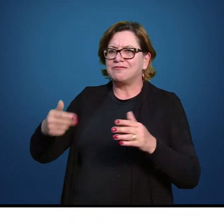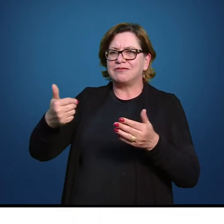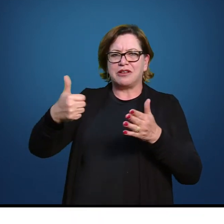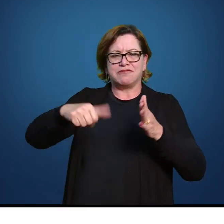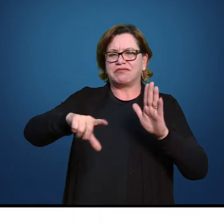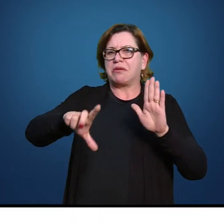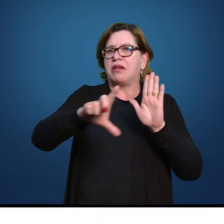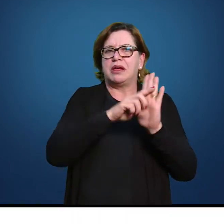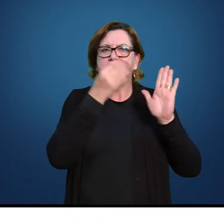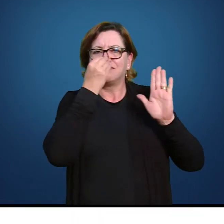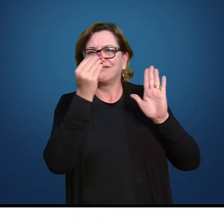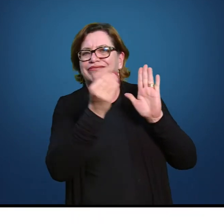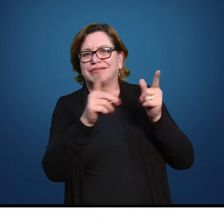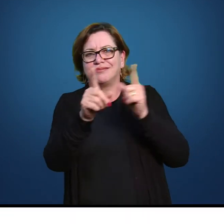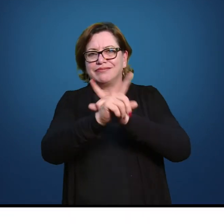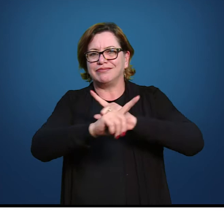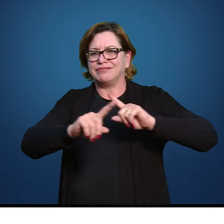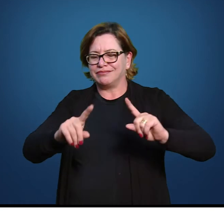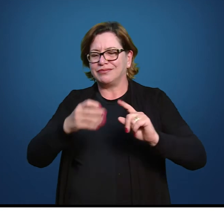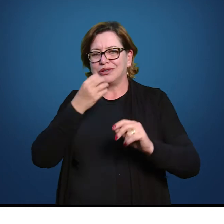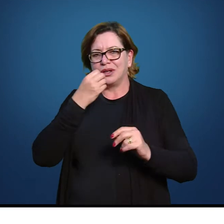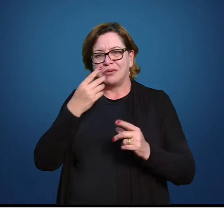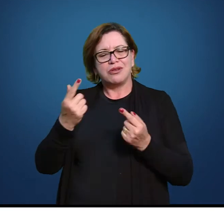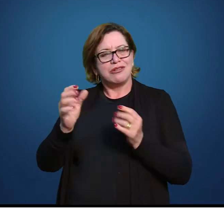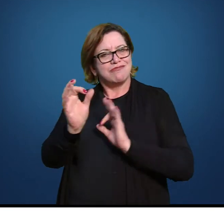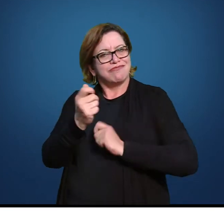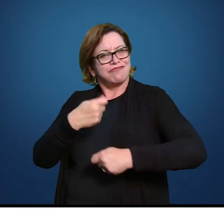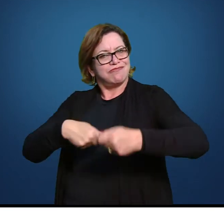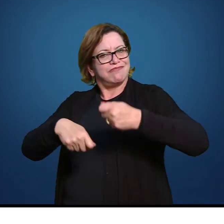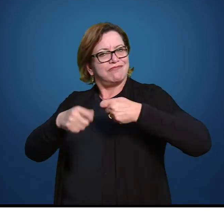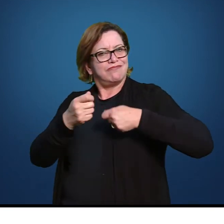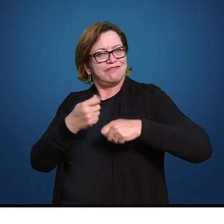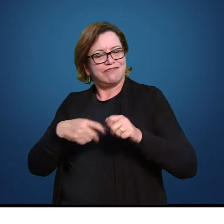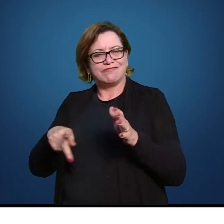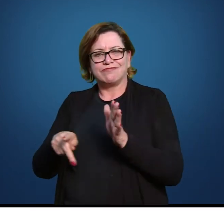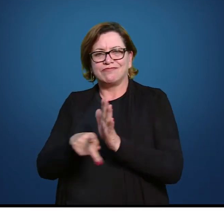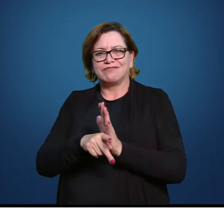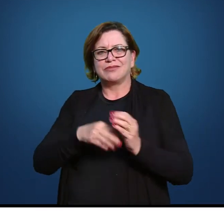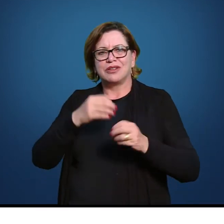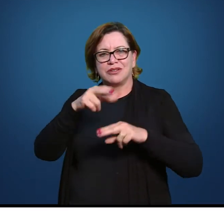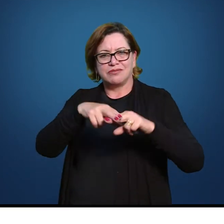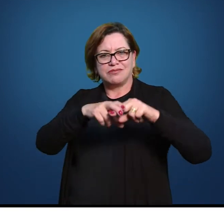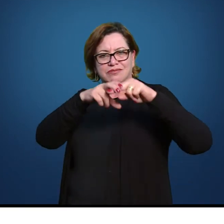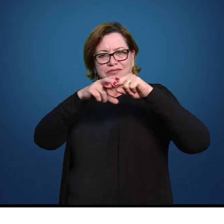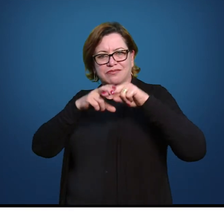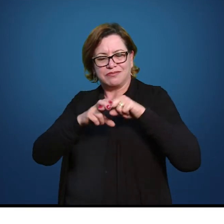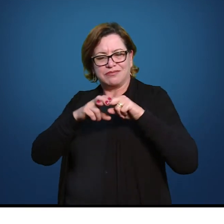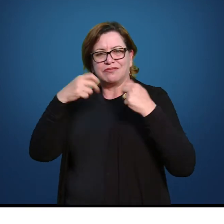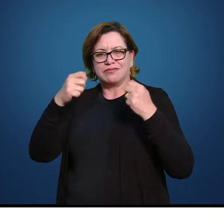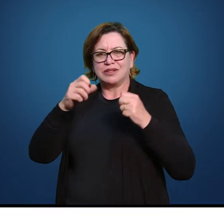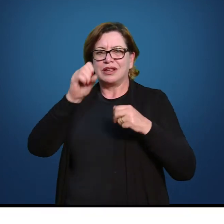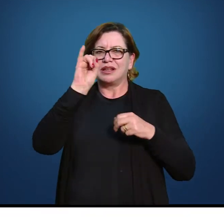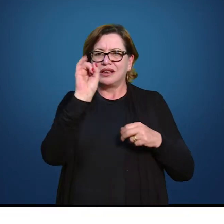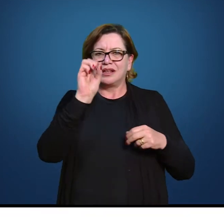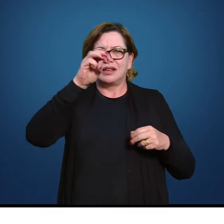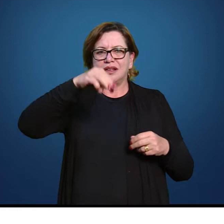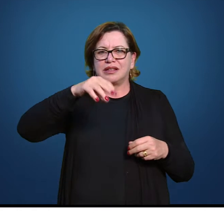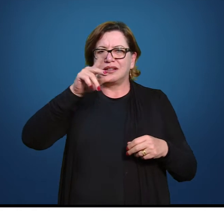princípios legais de uma boa gestão, que ele consiga fazer a sua gestão. Para isso, ele precisa ser imparcial.